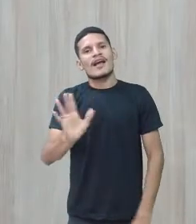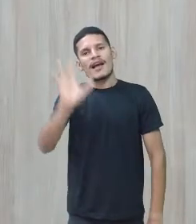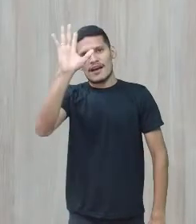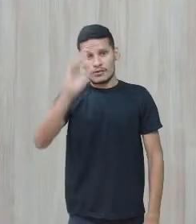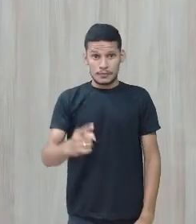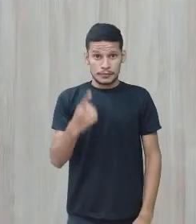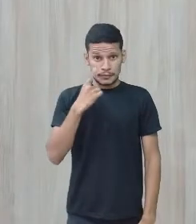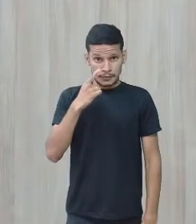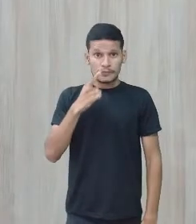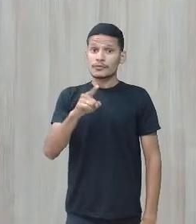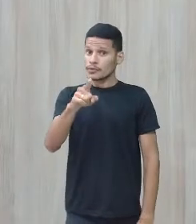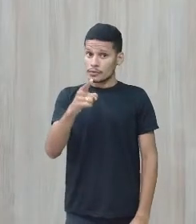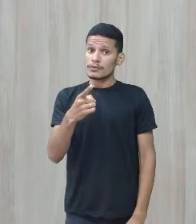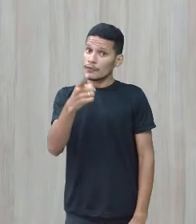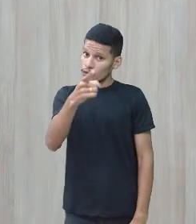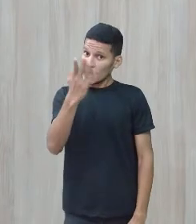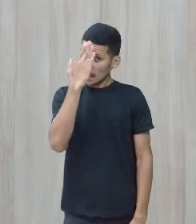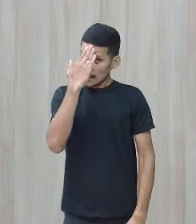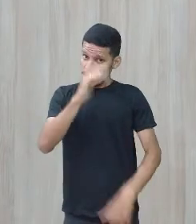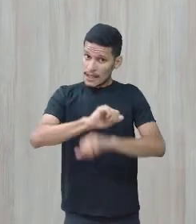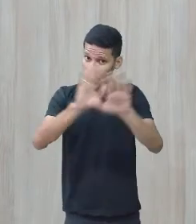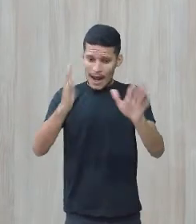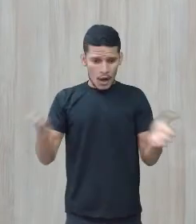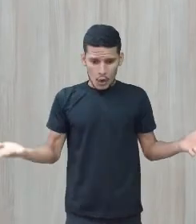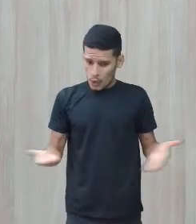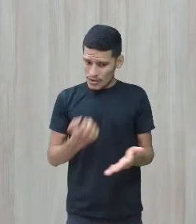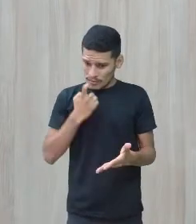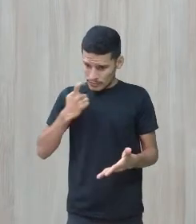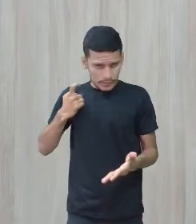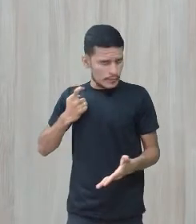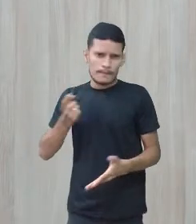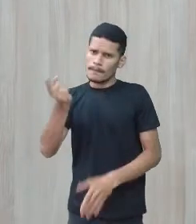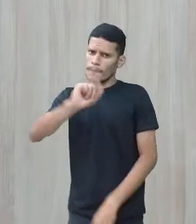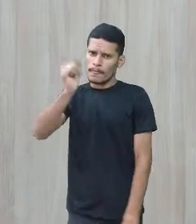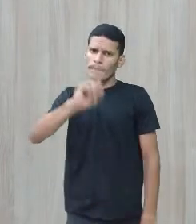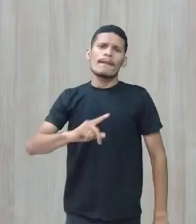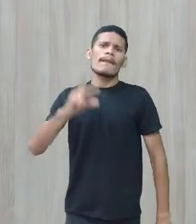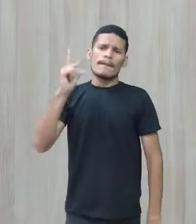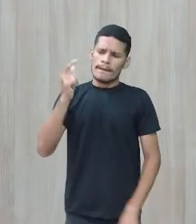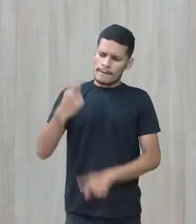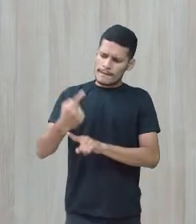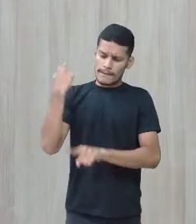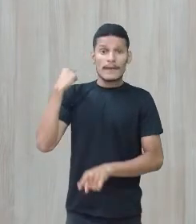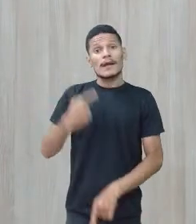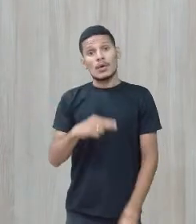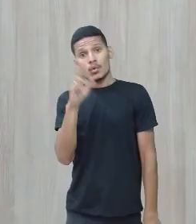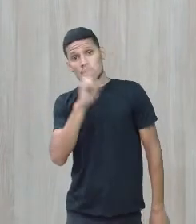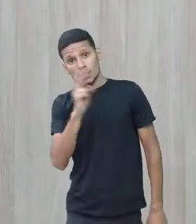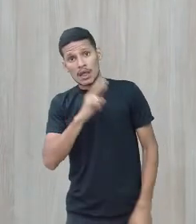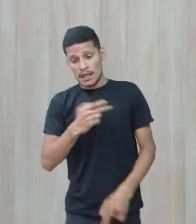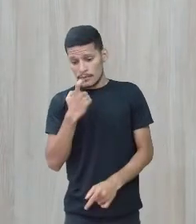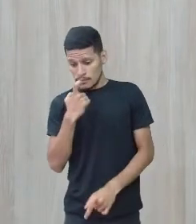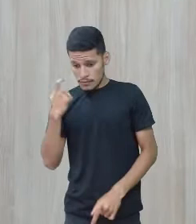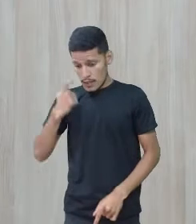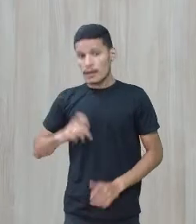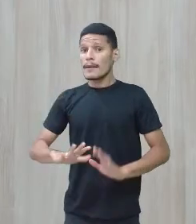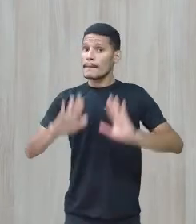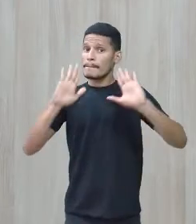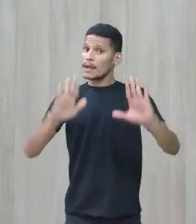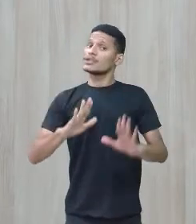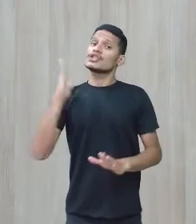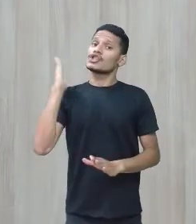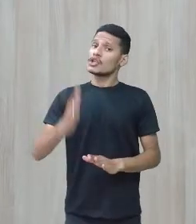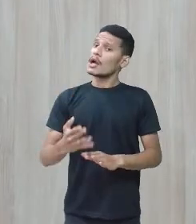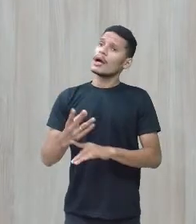ideia para vocês entenderem que isso não é algo de agora também, né? Tipo, isso foi um escândalo recente, mas isso tá